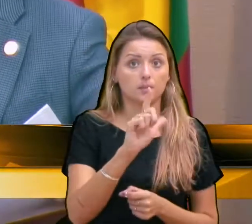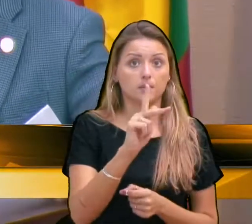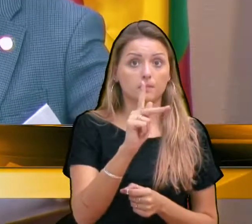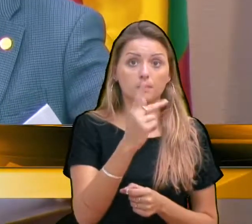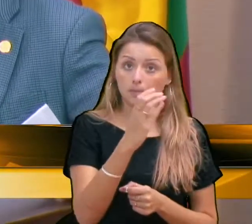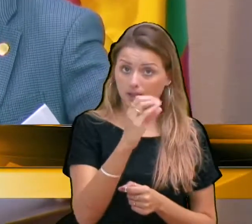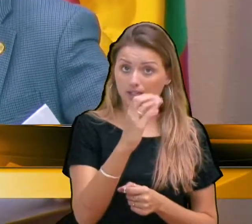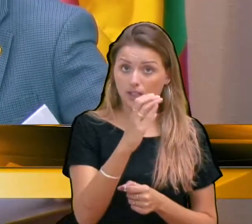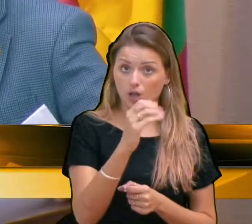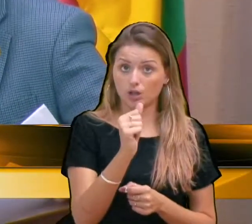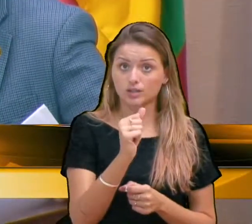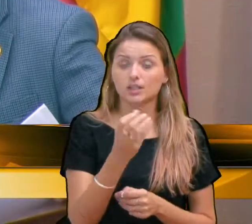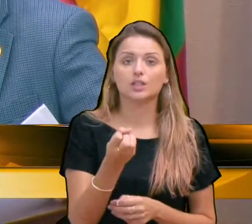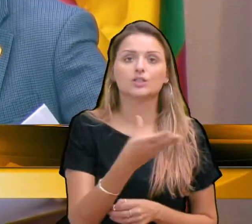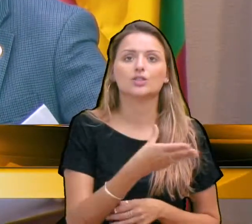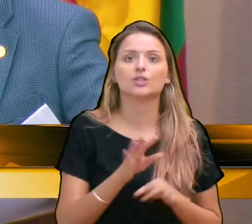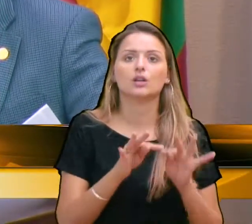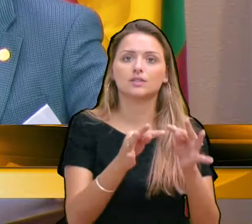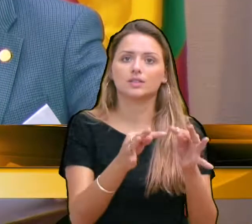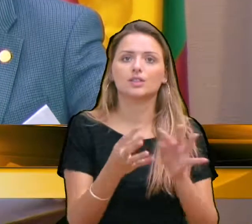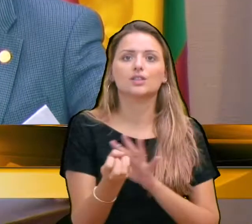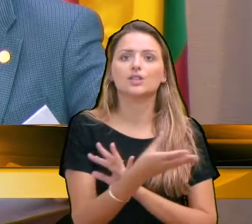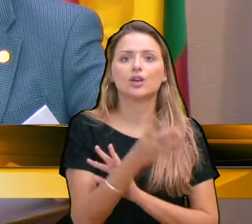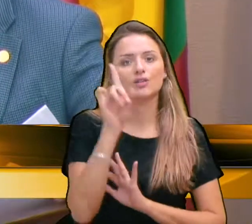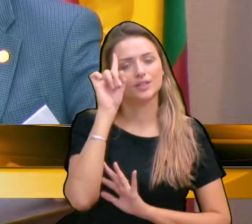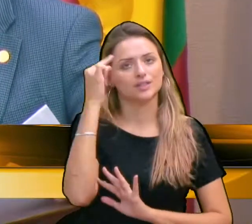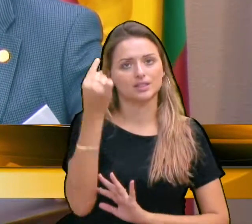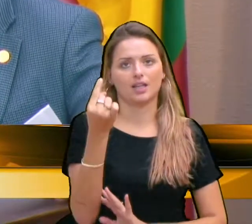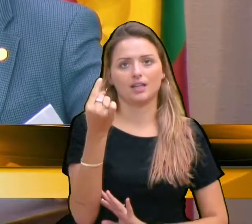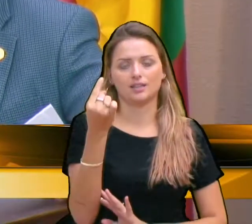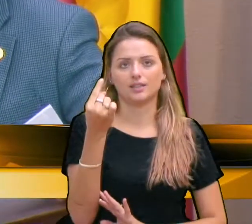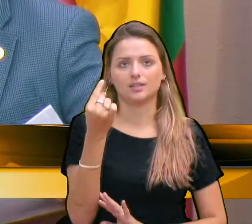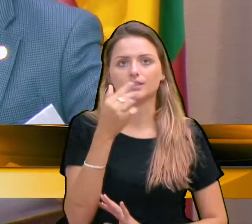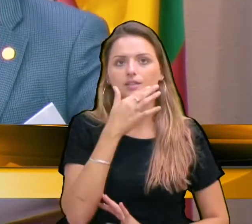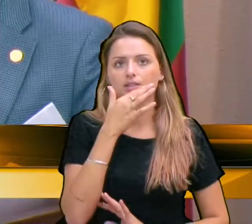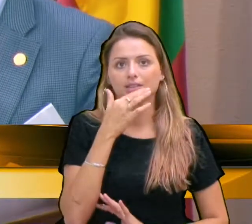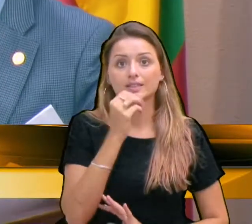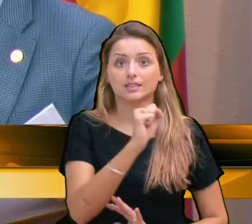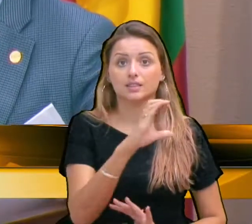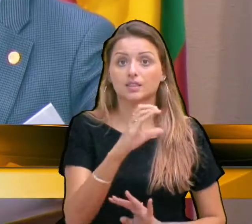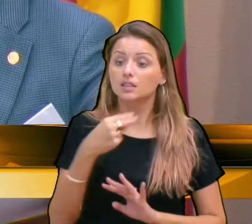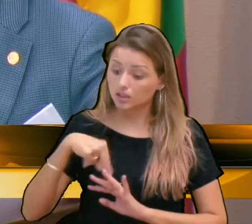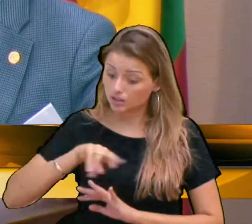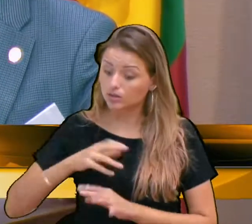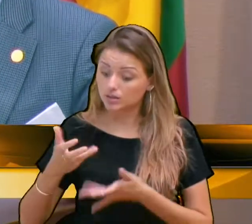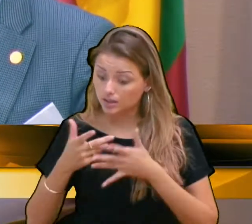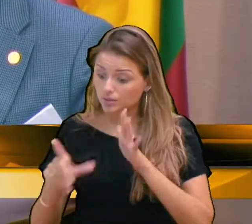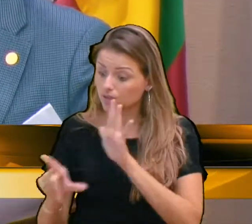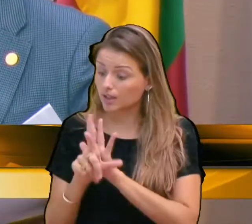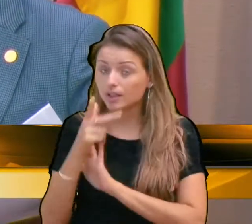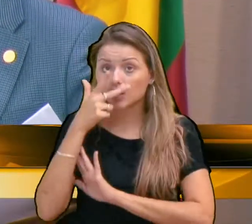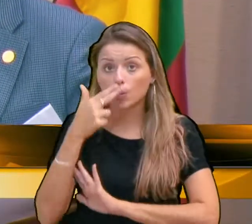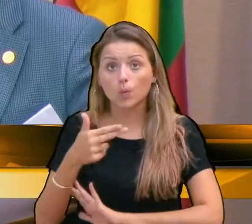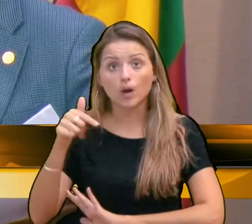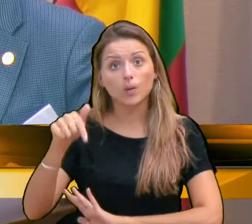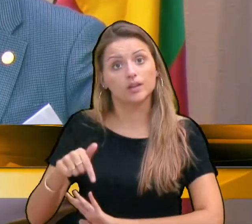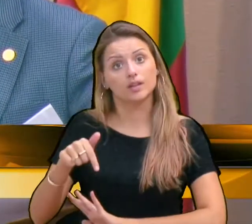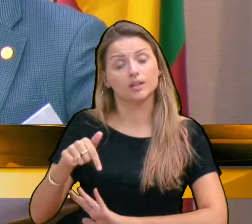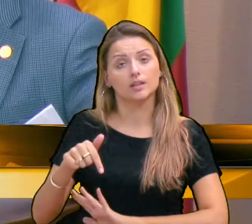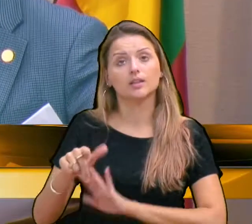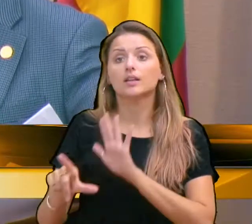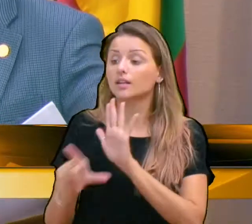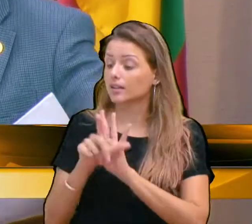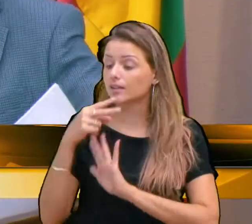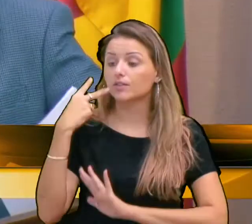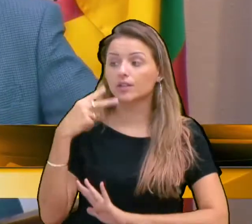centro de startups em Santa Catarina. E nós queremos esta lei, nós vereadores queremos, e